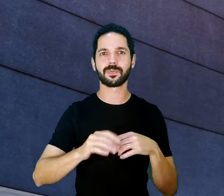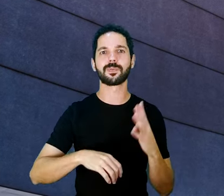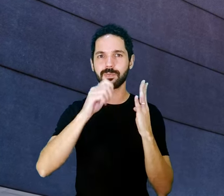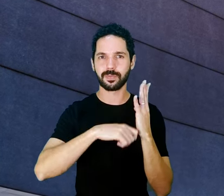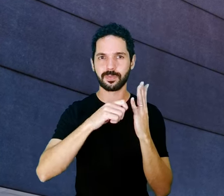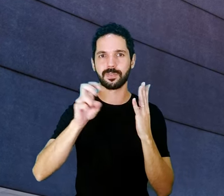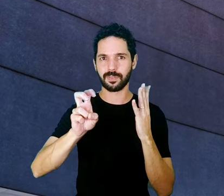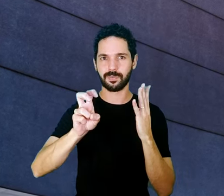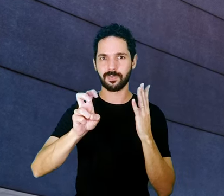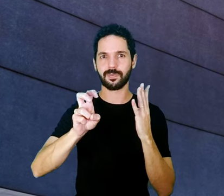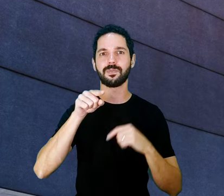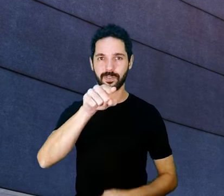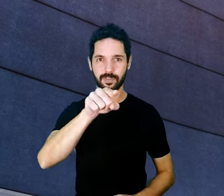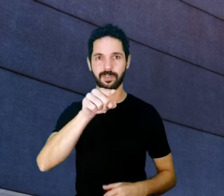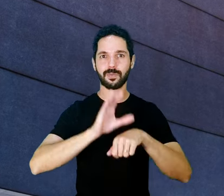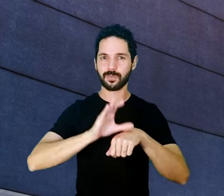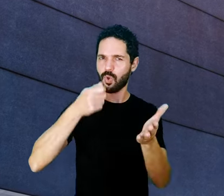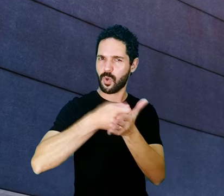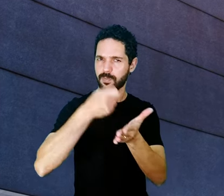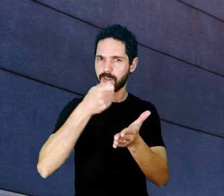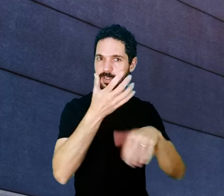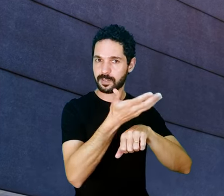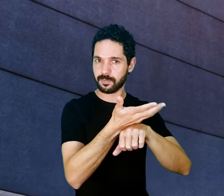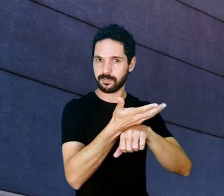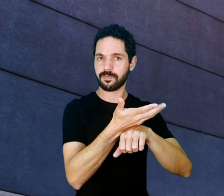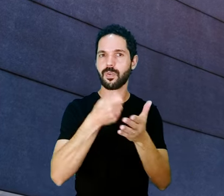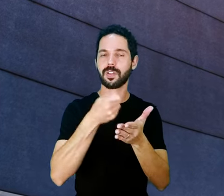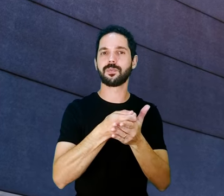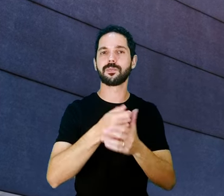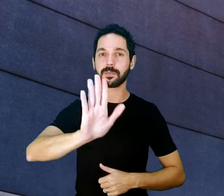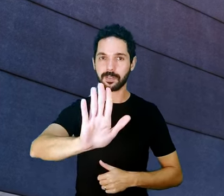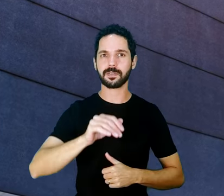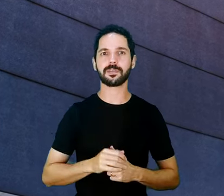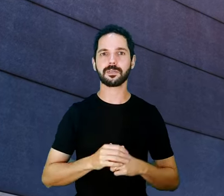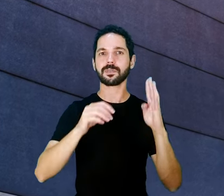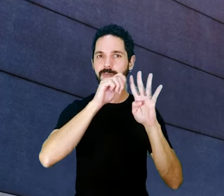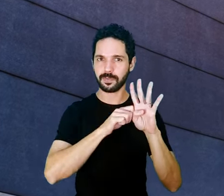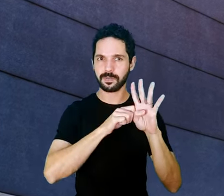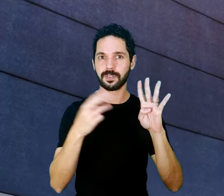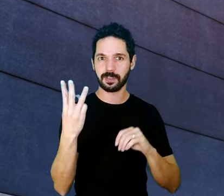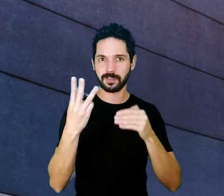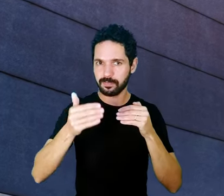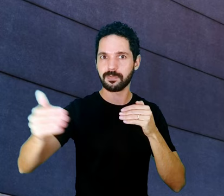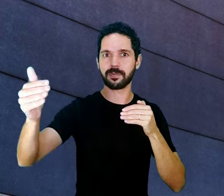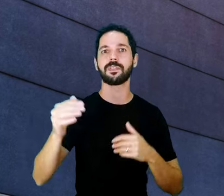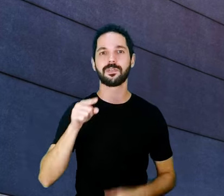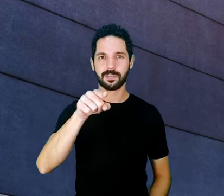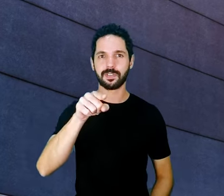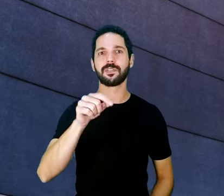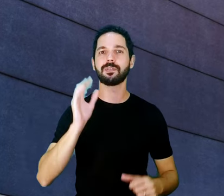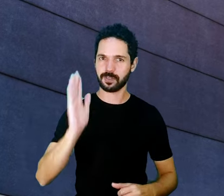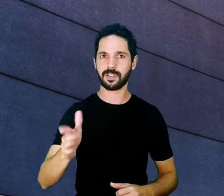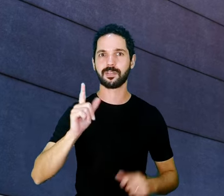para a integralização do curso, até o quinto vocês cursam disciplinas obrigatórias. Mas,